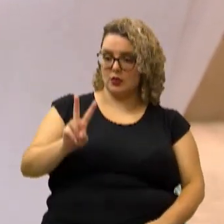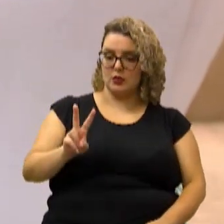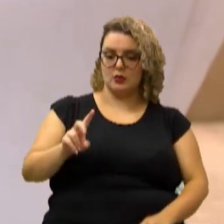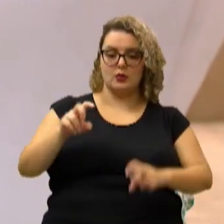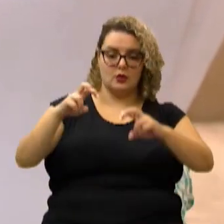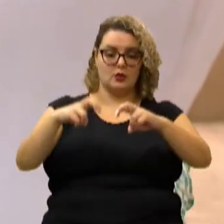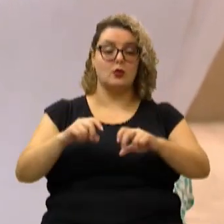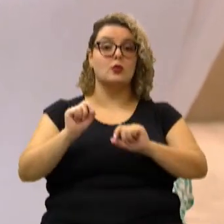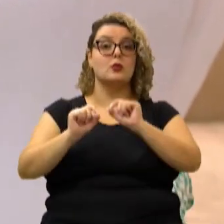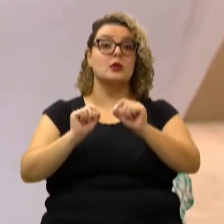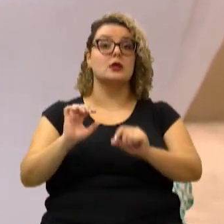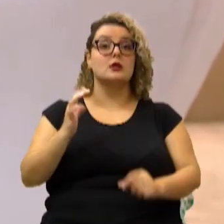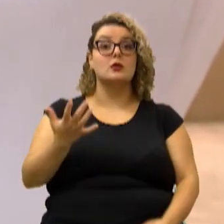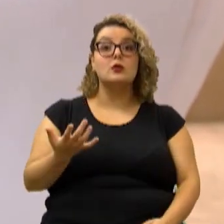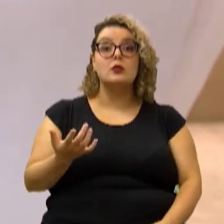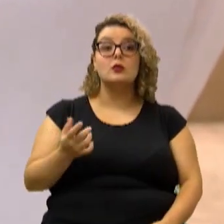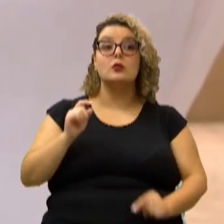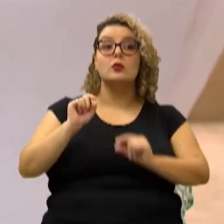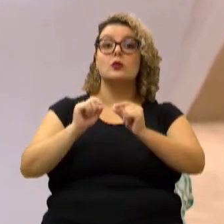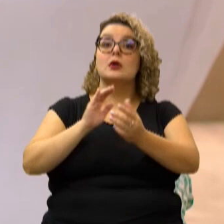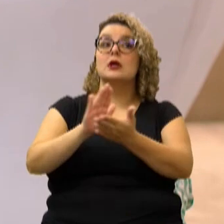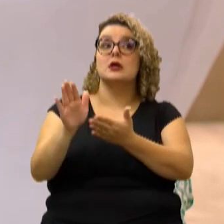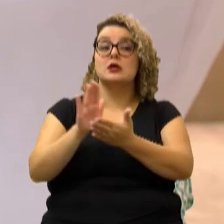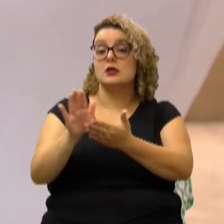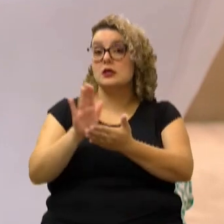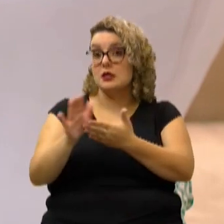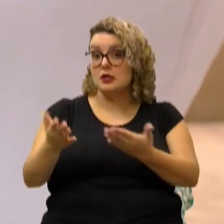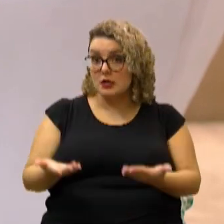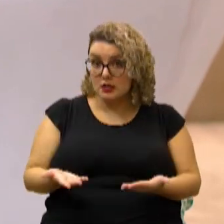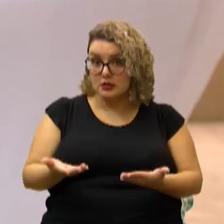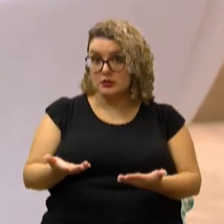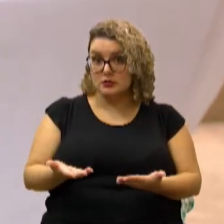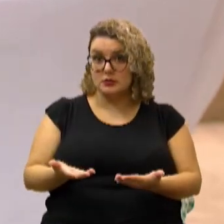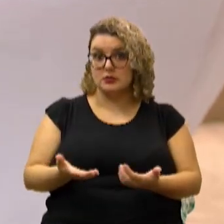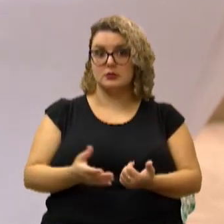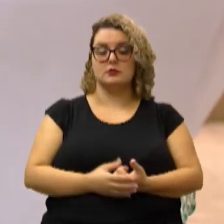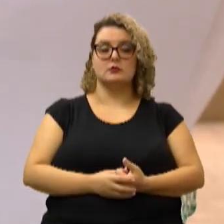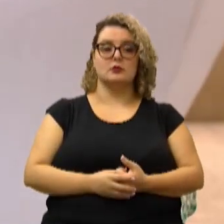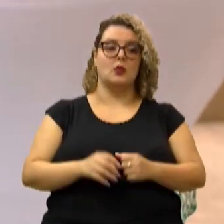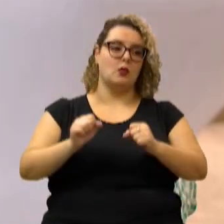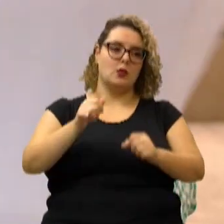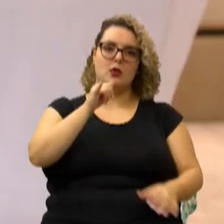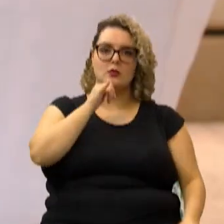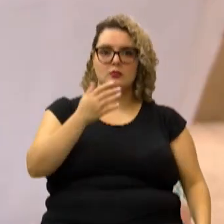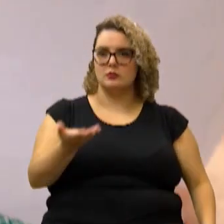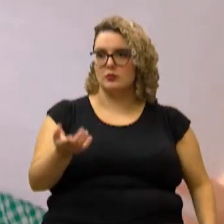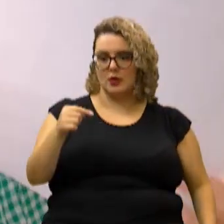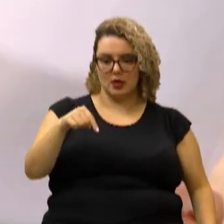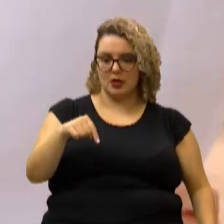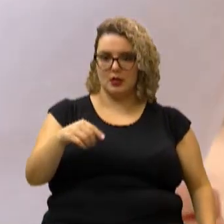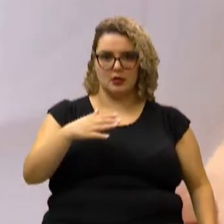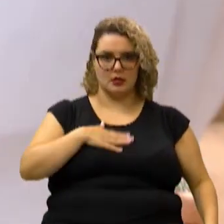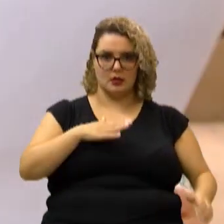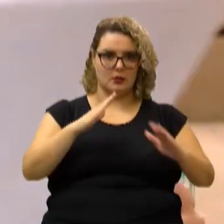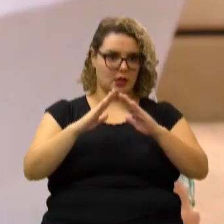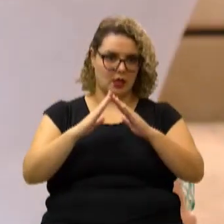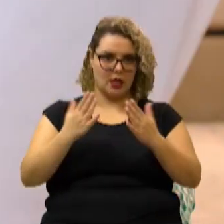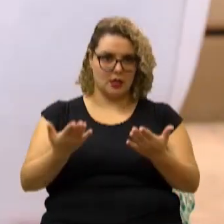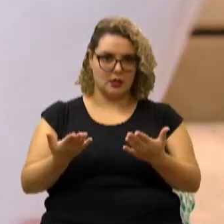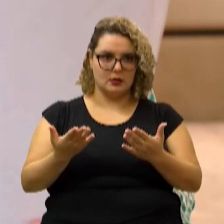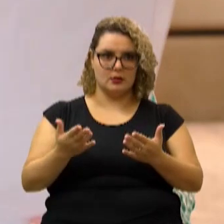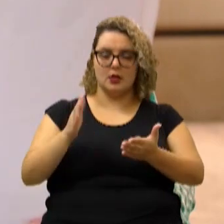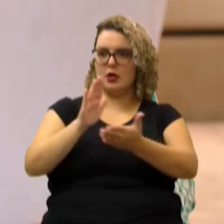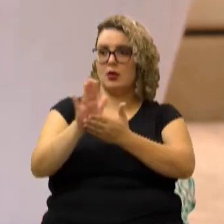sentar e discutir o que é que está acontecendo onde é que a gente está gastando muito dinheiro eu posso te dar como exemplo aqui na minha